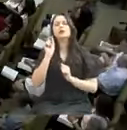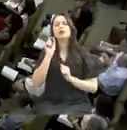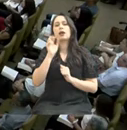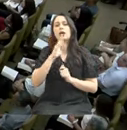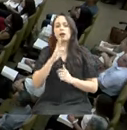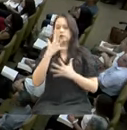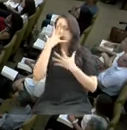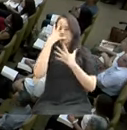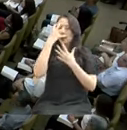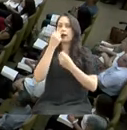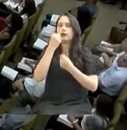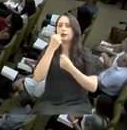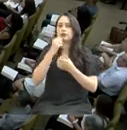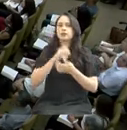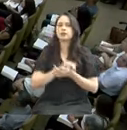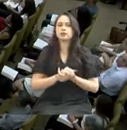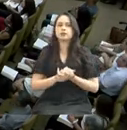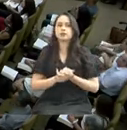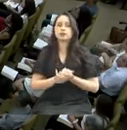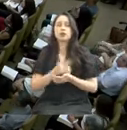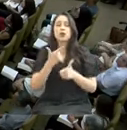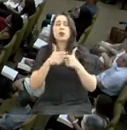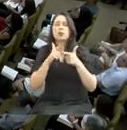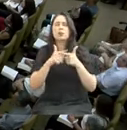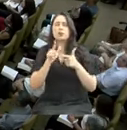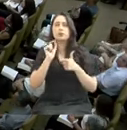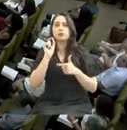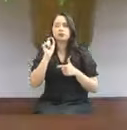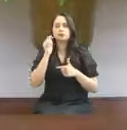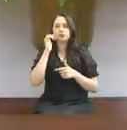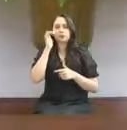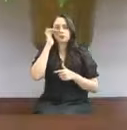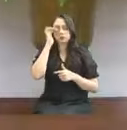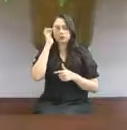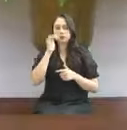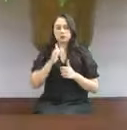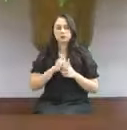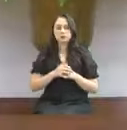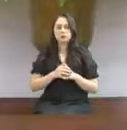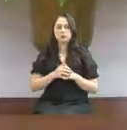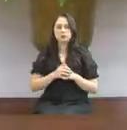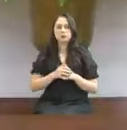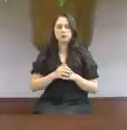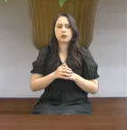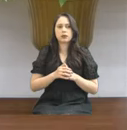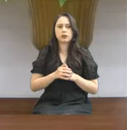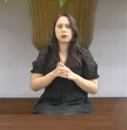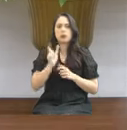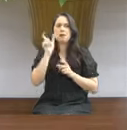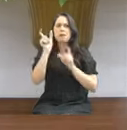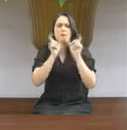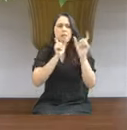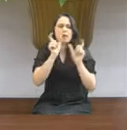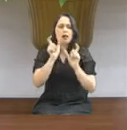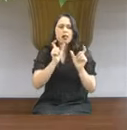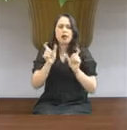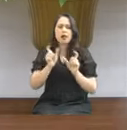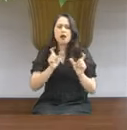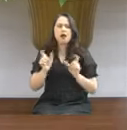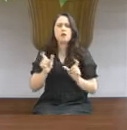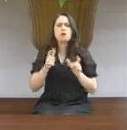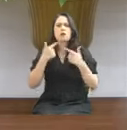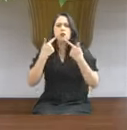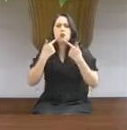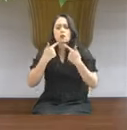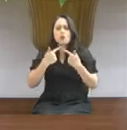Jesus. O grande problema, irmã Leia, é que a gente fica jogando palavras ao vento. E